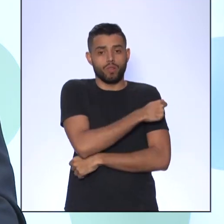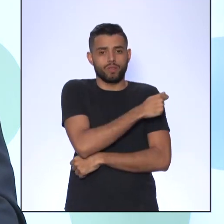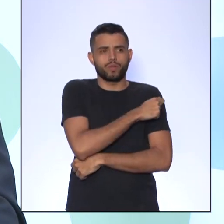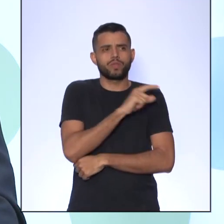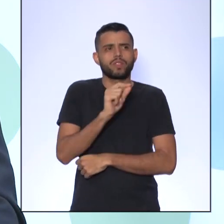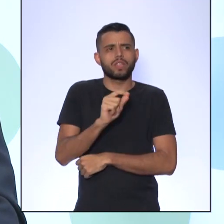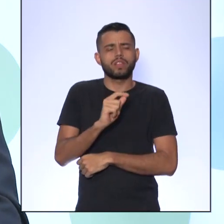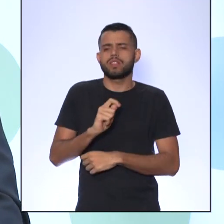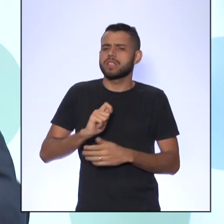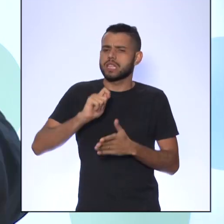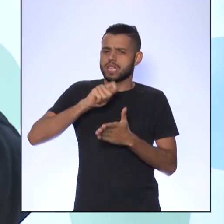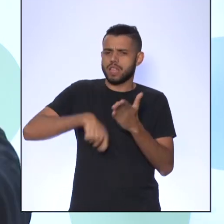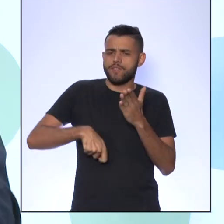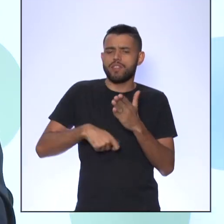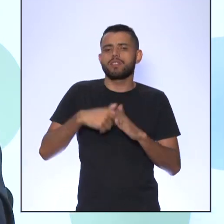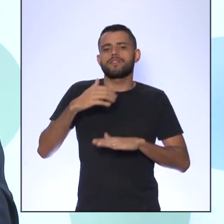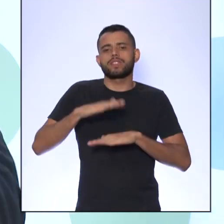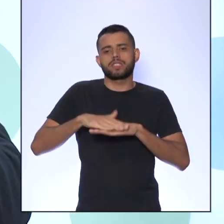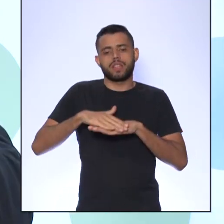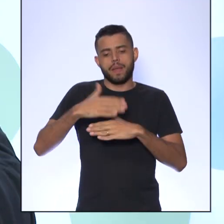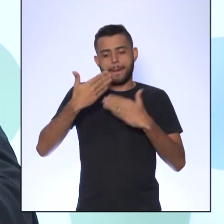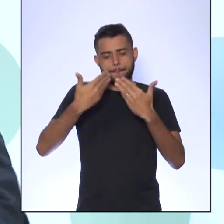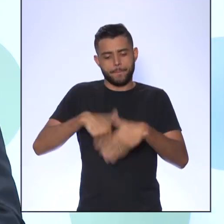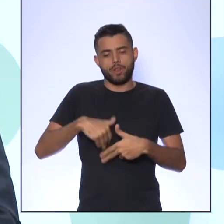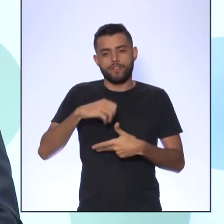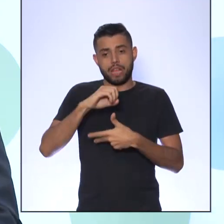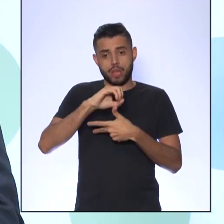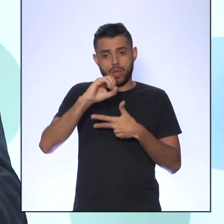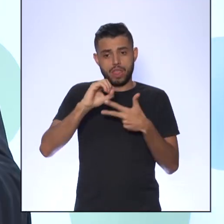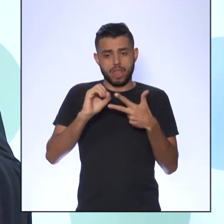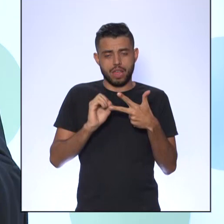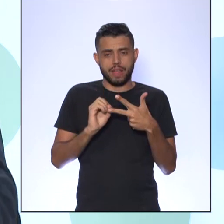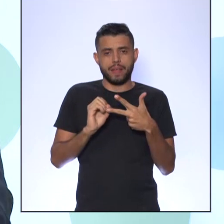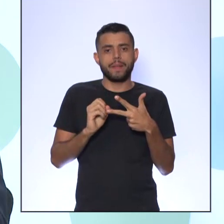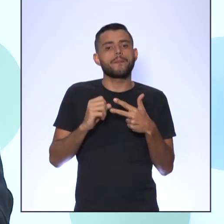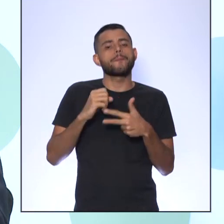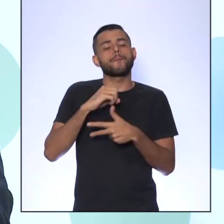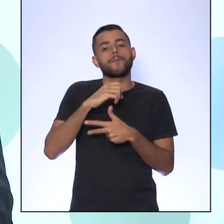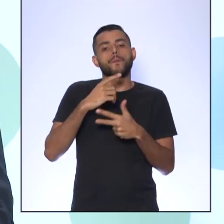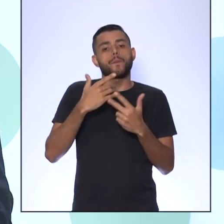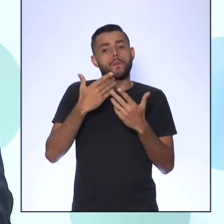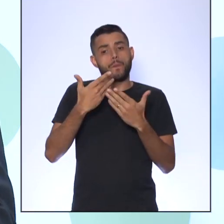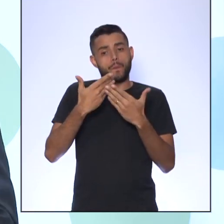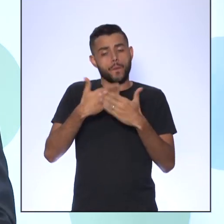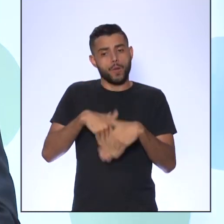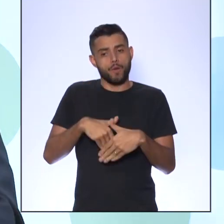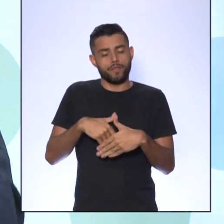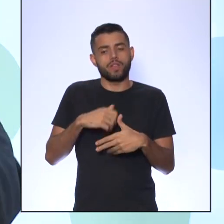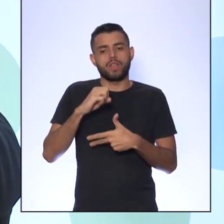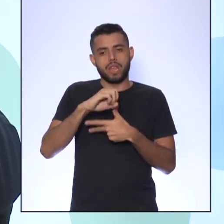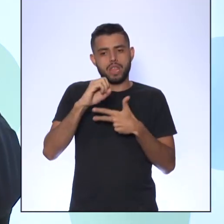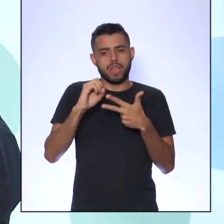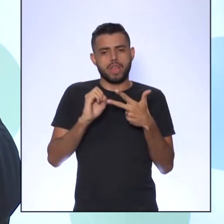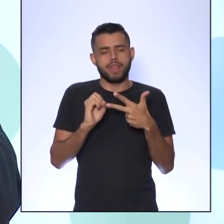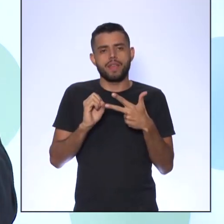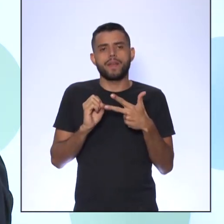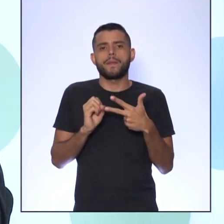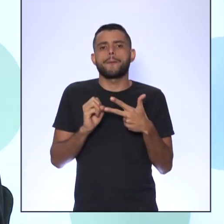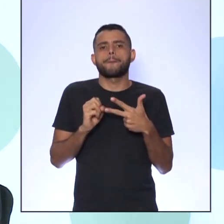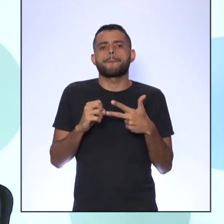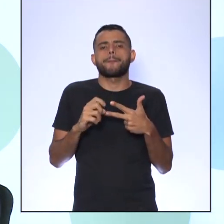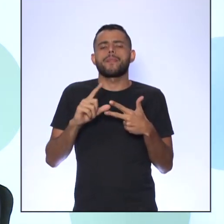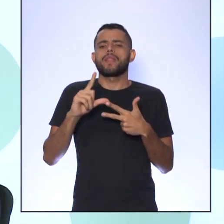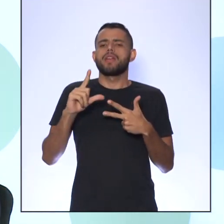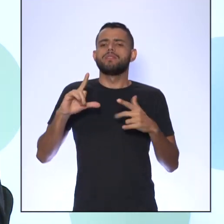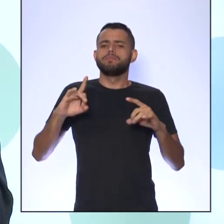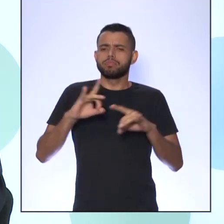se inscrever para fazer a prova do Enem. Enem é prova, Enem é o exame. Ok? E aí, você, depois que fez a